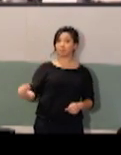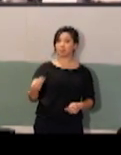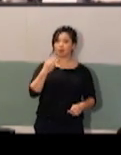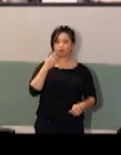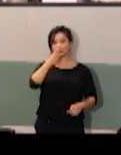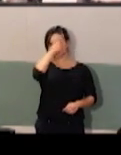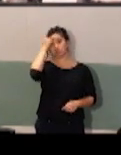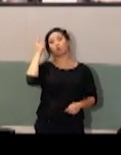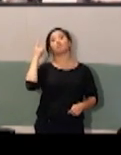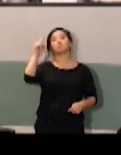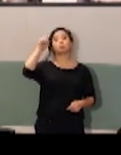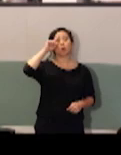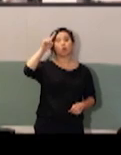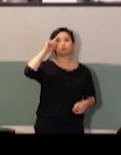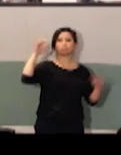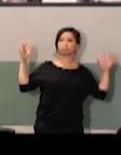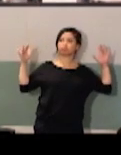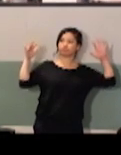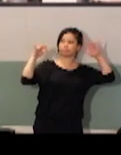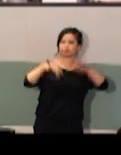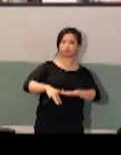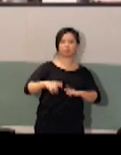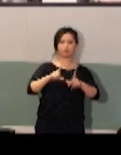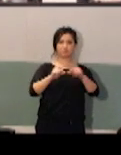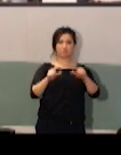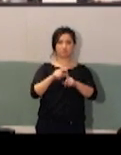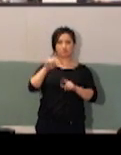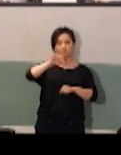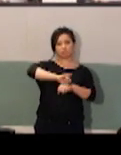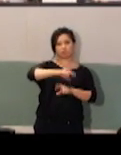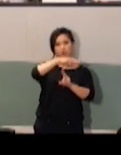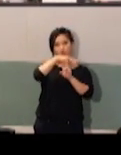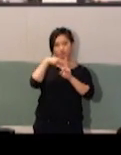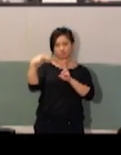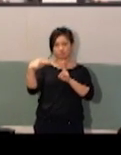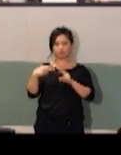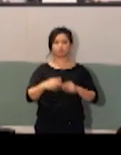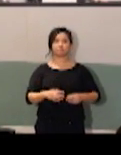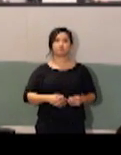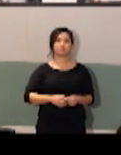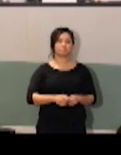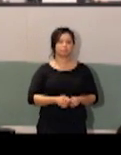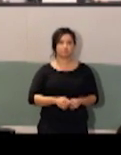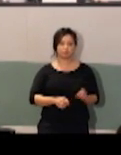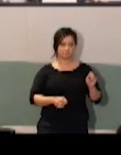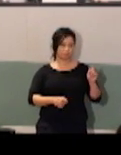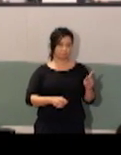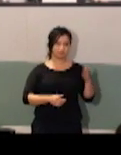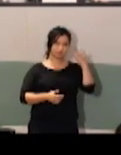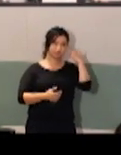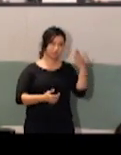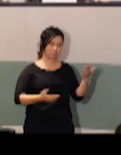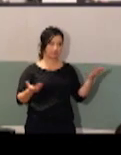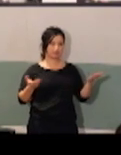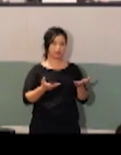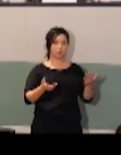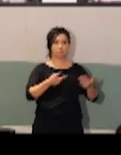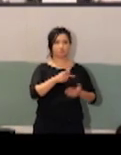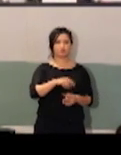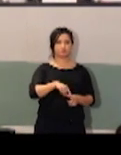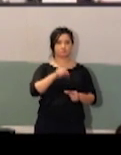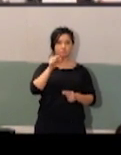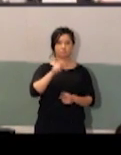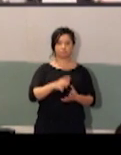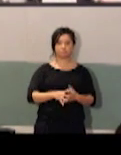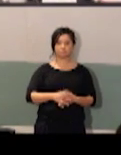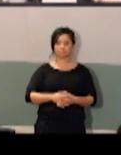a compreensão do plano piloto. Ok. Muito obrigada, candidato. Agora vamos sortear o candidato que irá comentar.